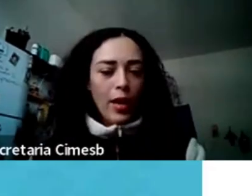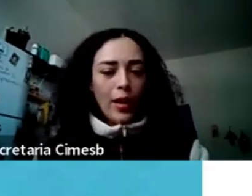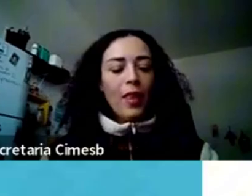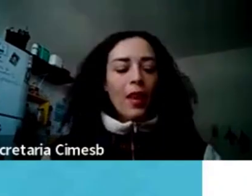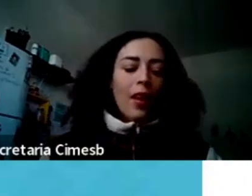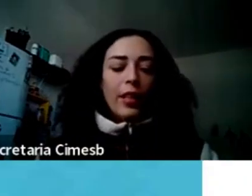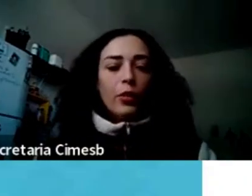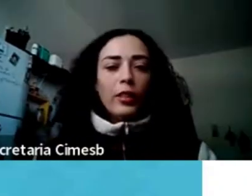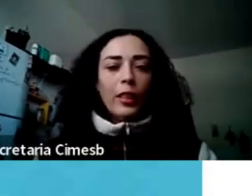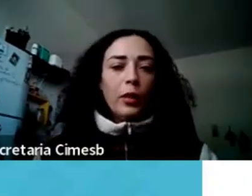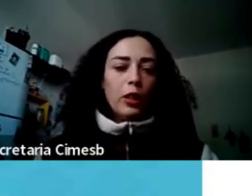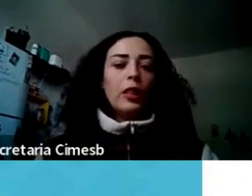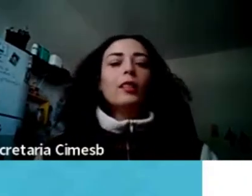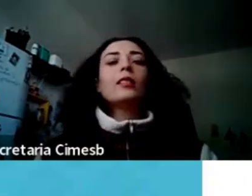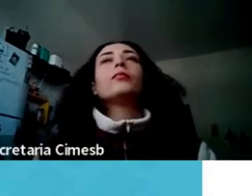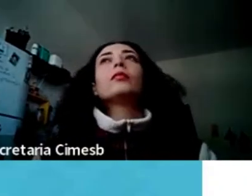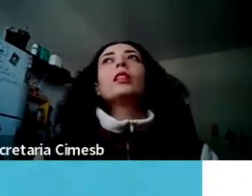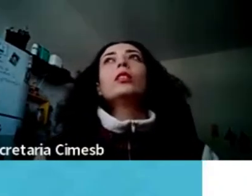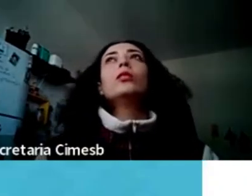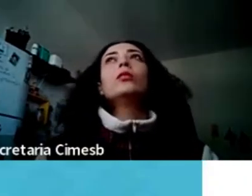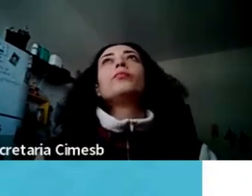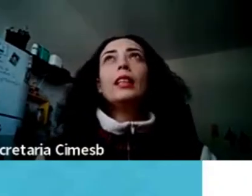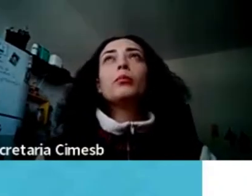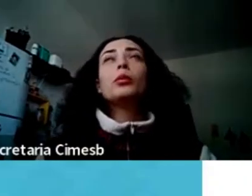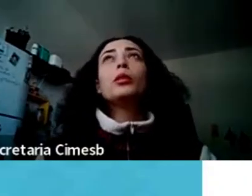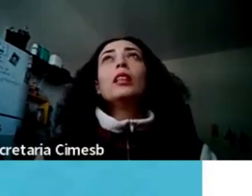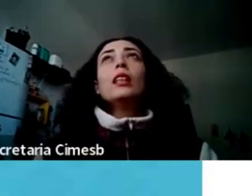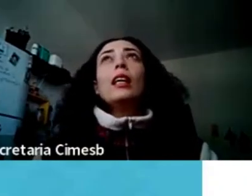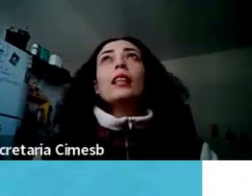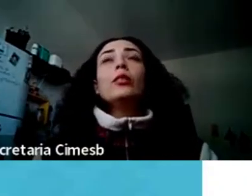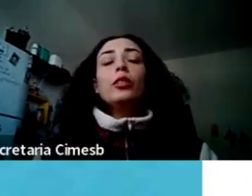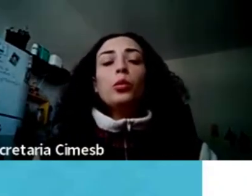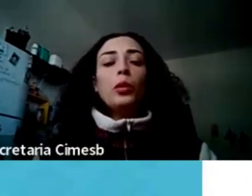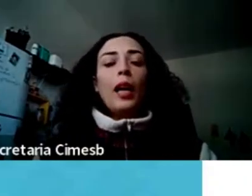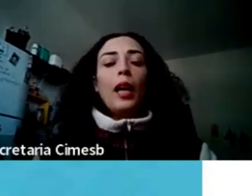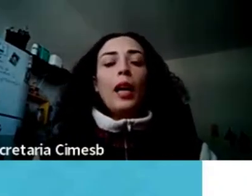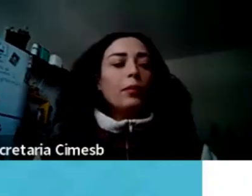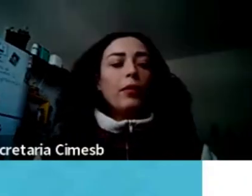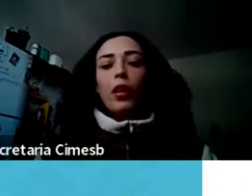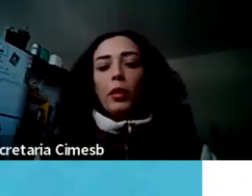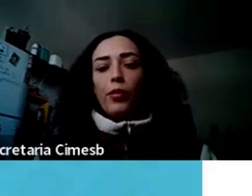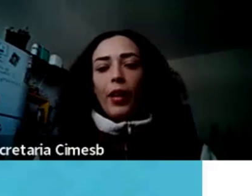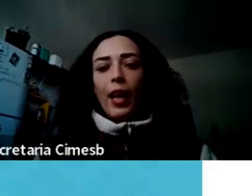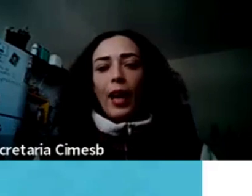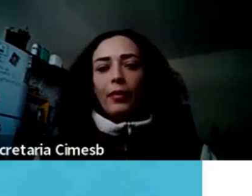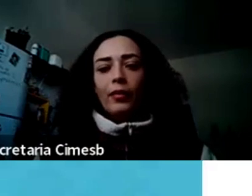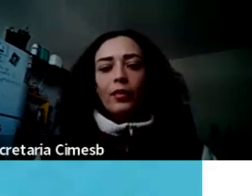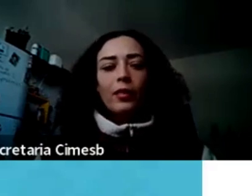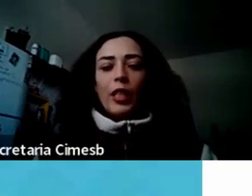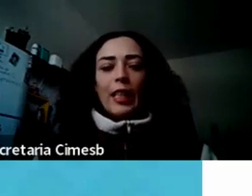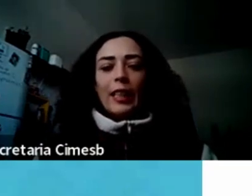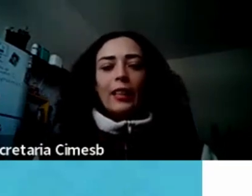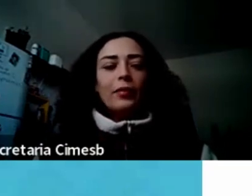pode ocorrer? Variações linguísticas. Então, por exemplo, questões culturais, uma forma de